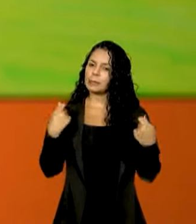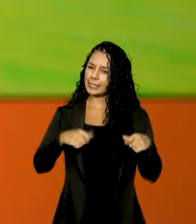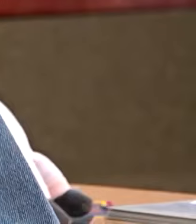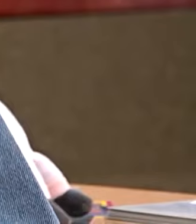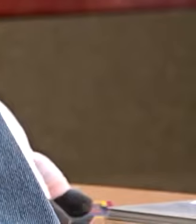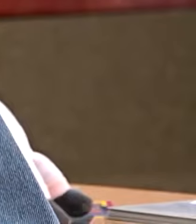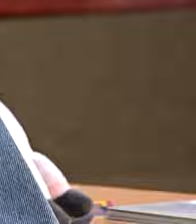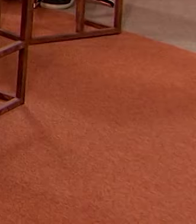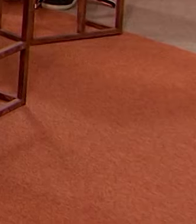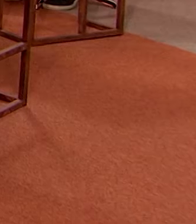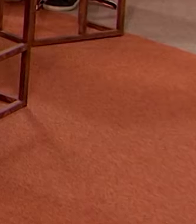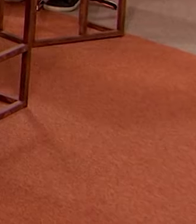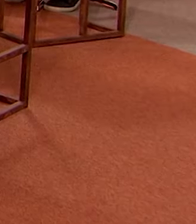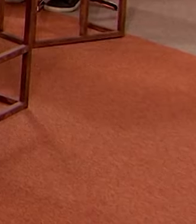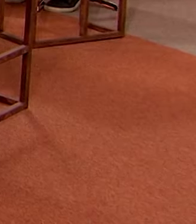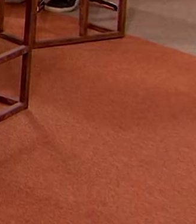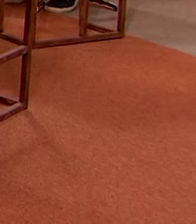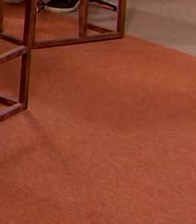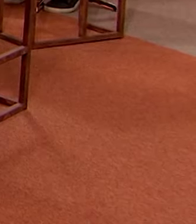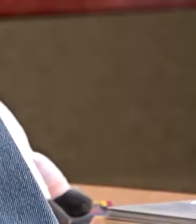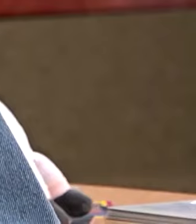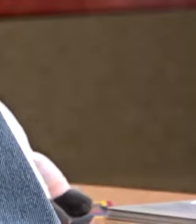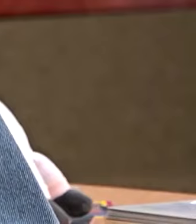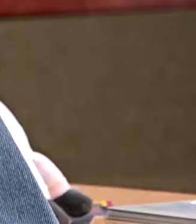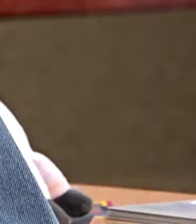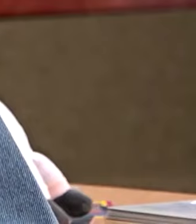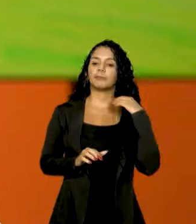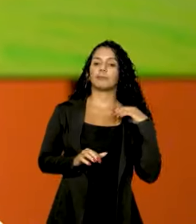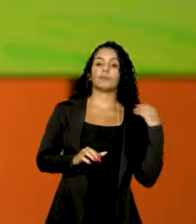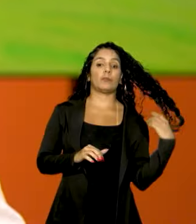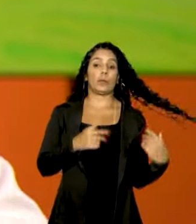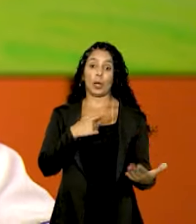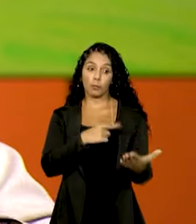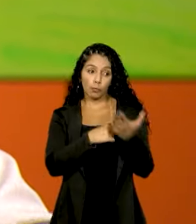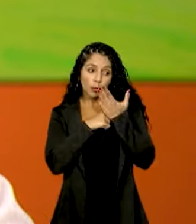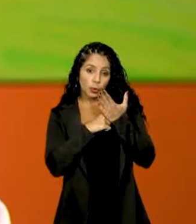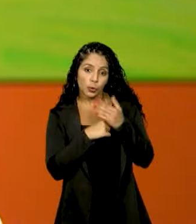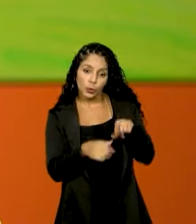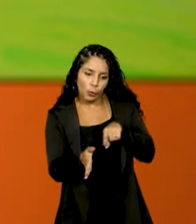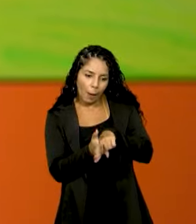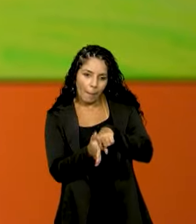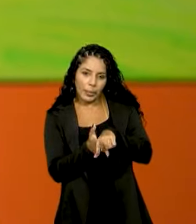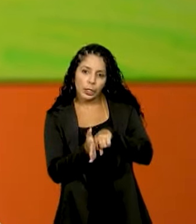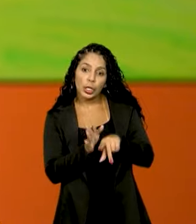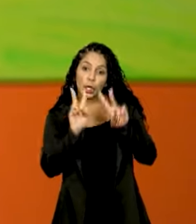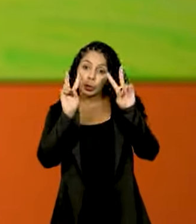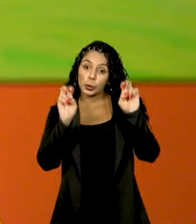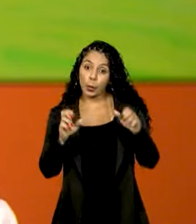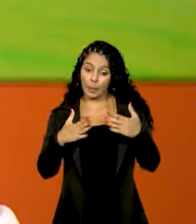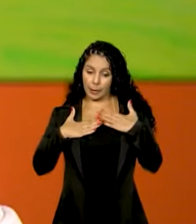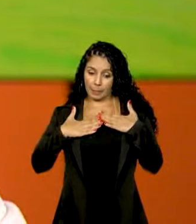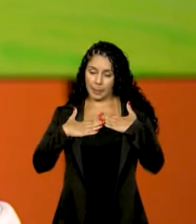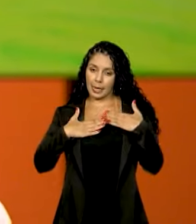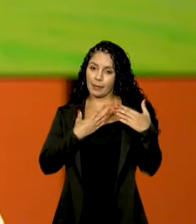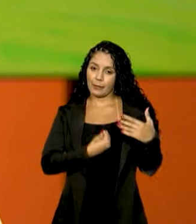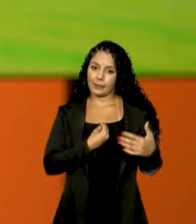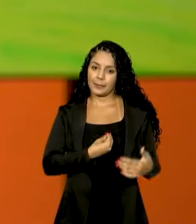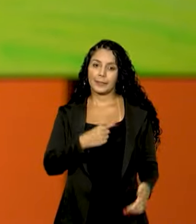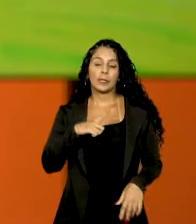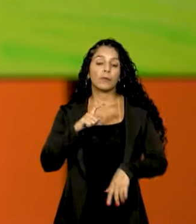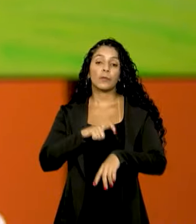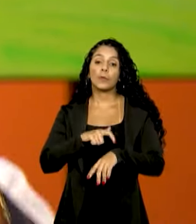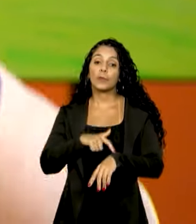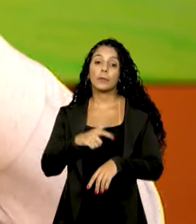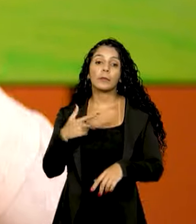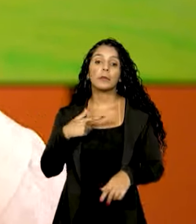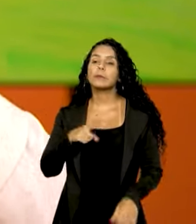história da minha vida. Claro. Todo songbook tem uma história. Claro. Antes. Ele me ajudou a pesquisar sobre mim mesma. Teve uma hora que eu